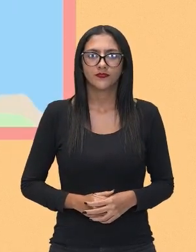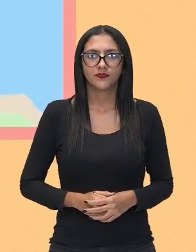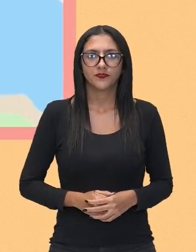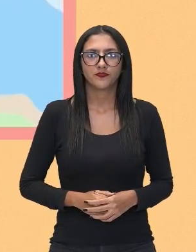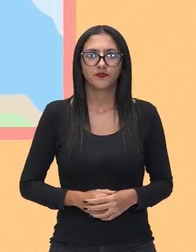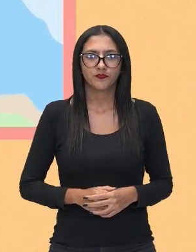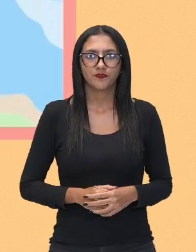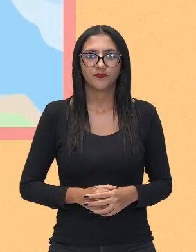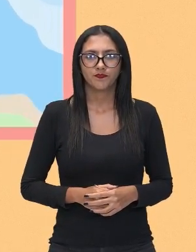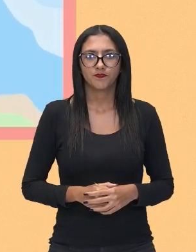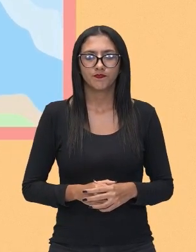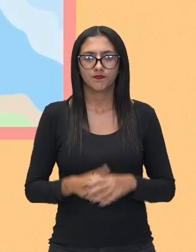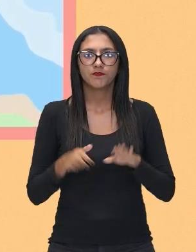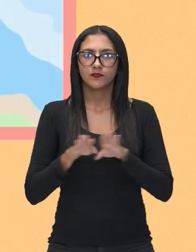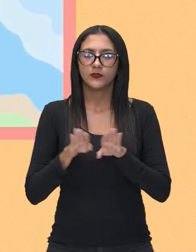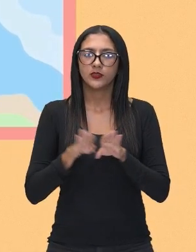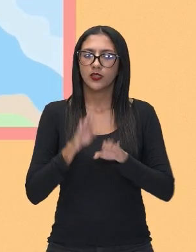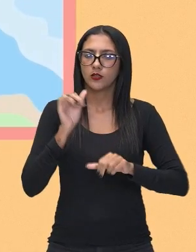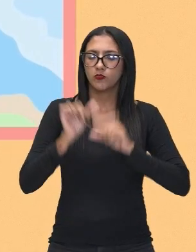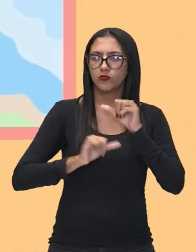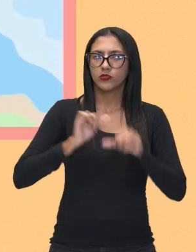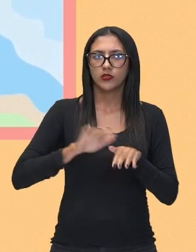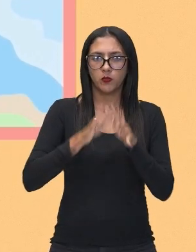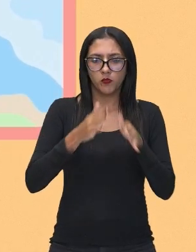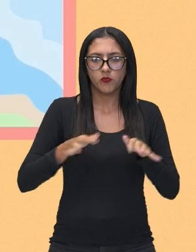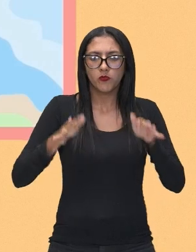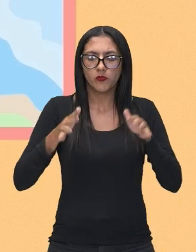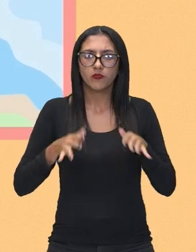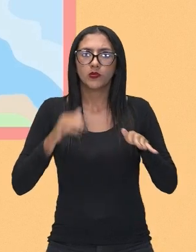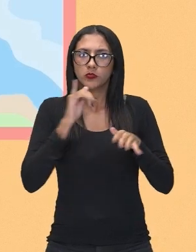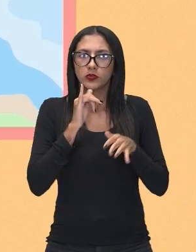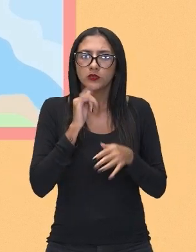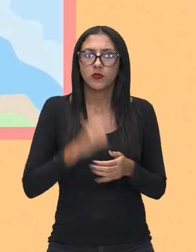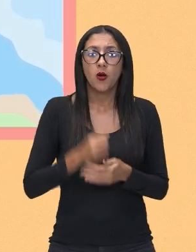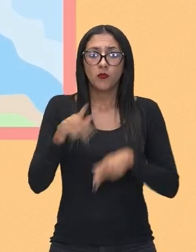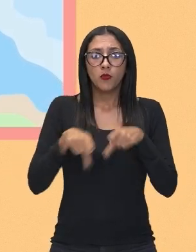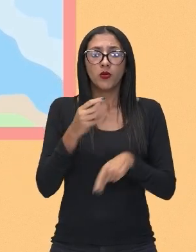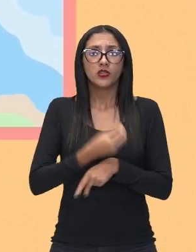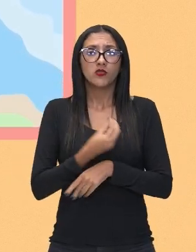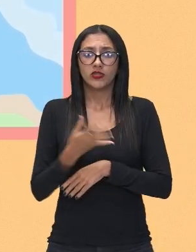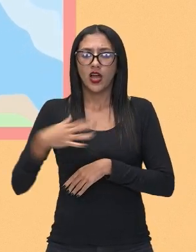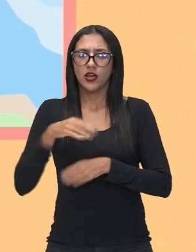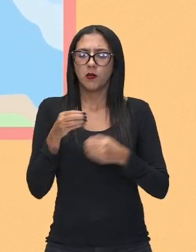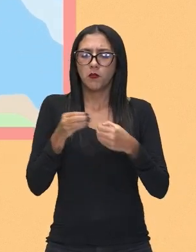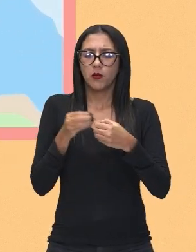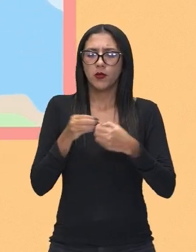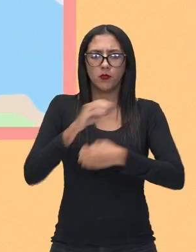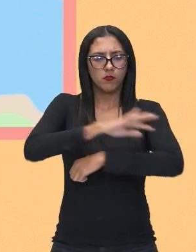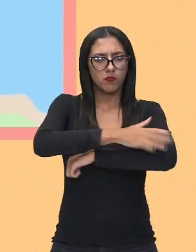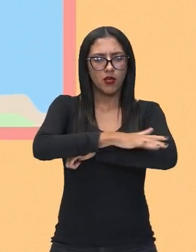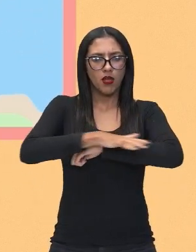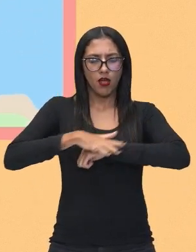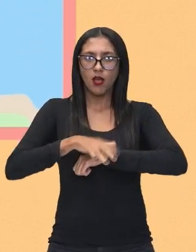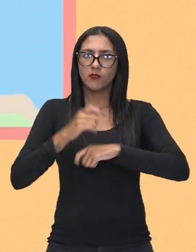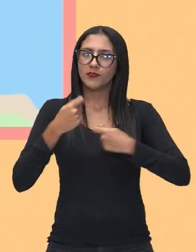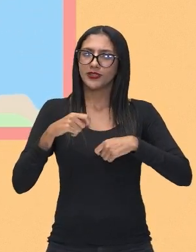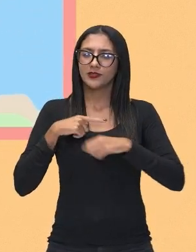A evolução do nível dos oceanos obriga que a população residente em áreas costeiras migre para outras